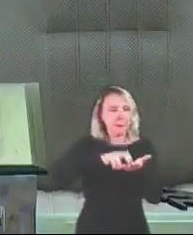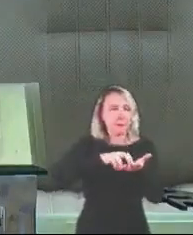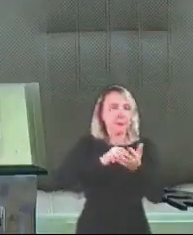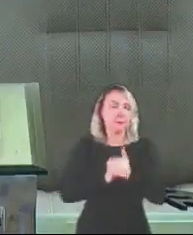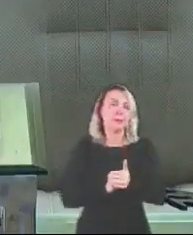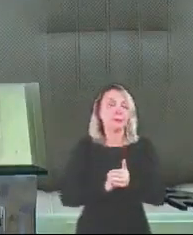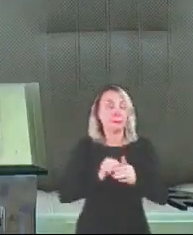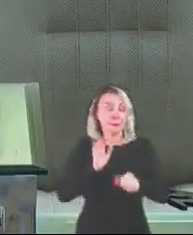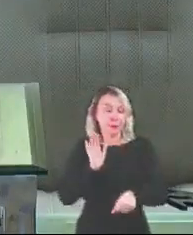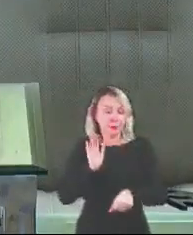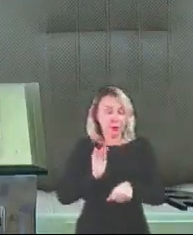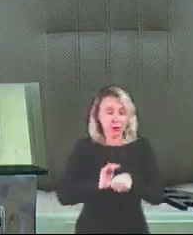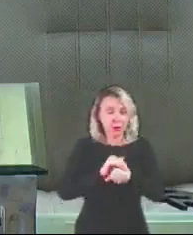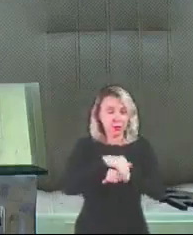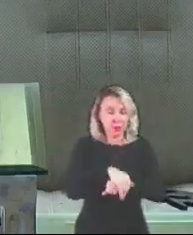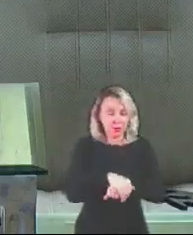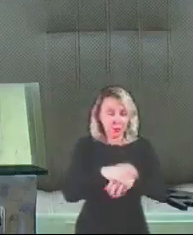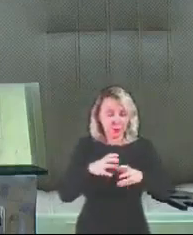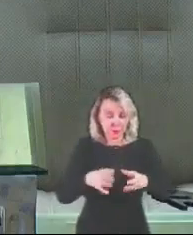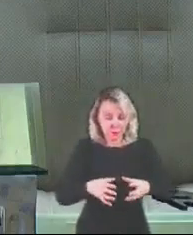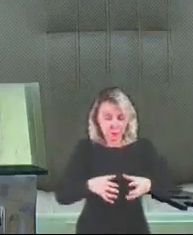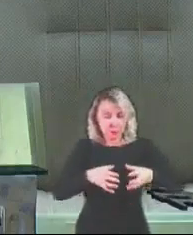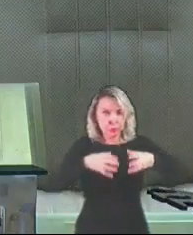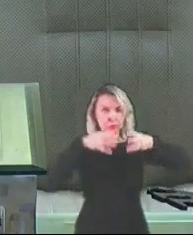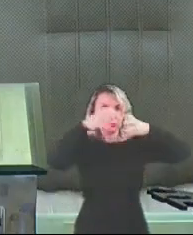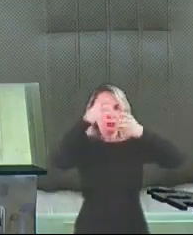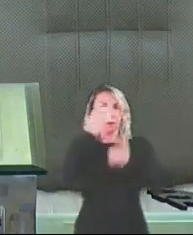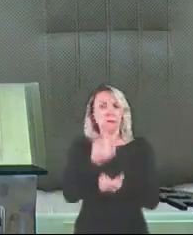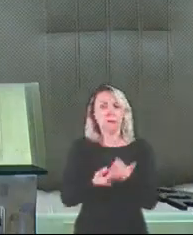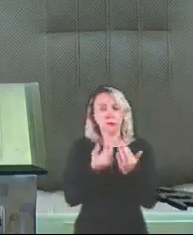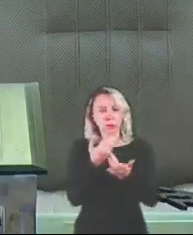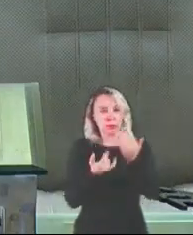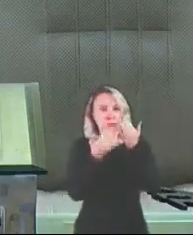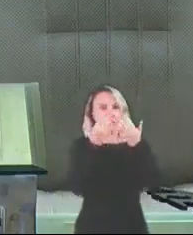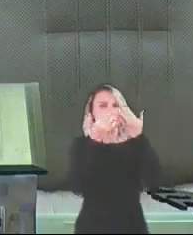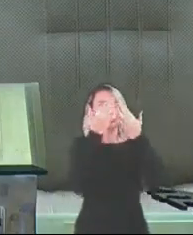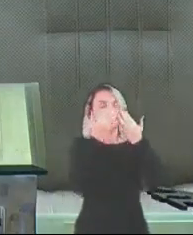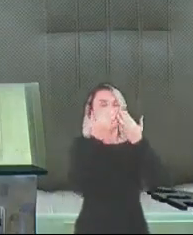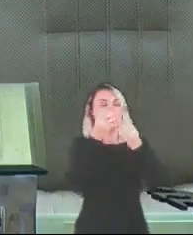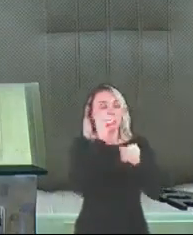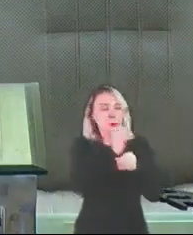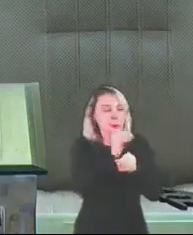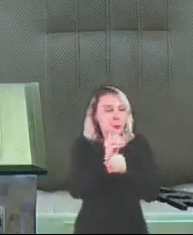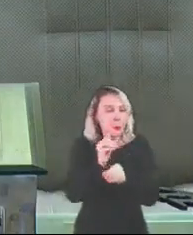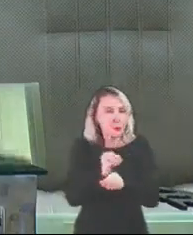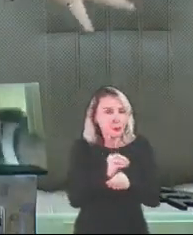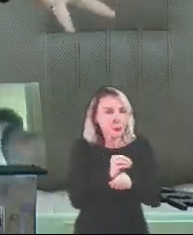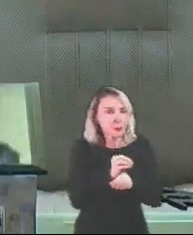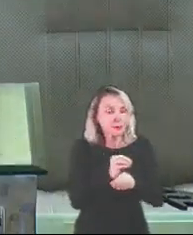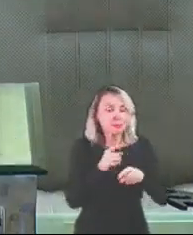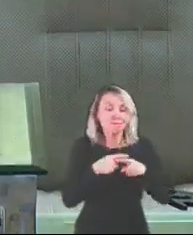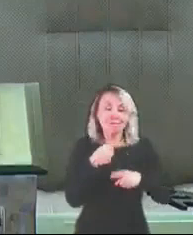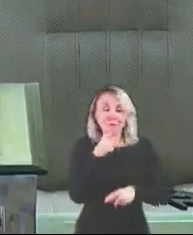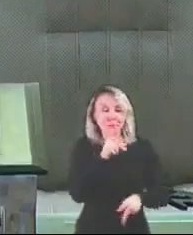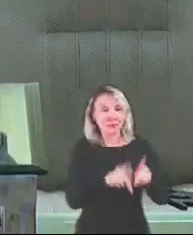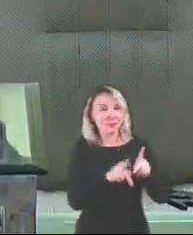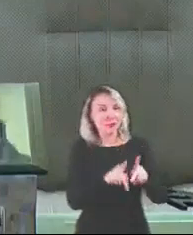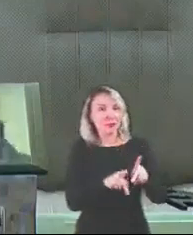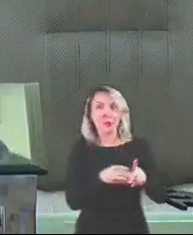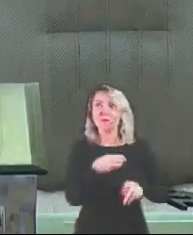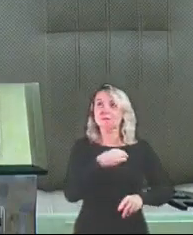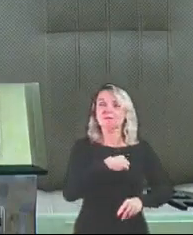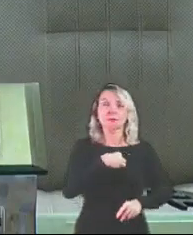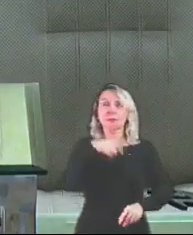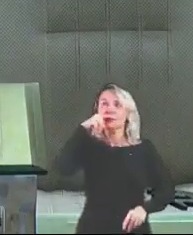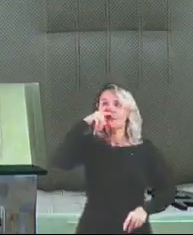Deus abençoa, o povo esquece. Deus abençoa, o povo esquece. Deus abençoa, o povo esquece. Mas Deus ama o povo, é a menina dos olhos de